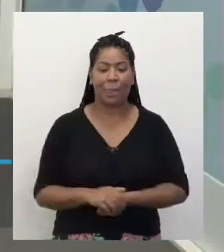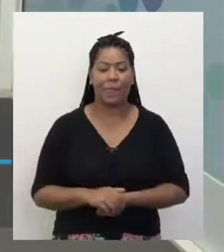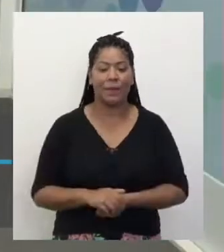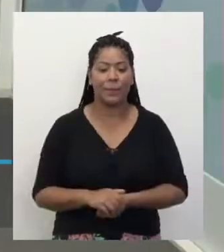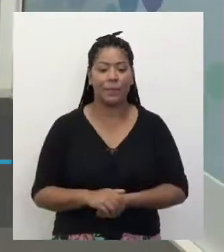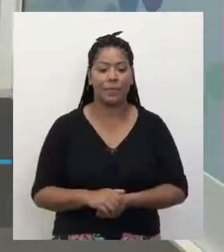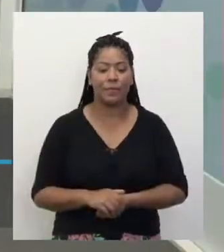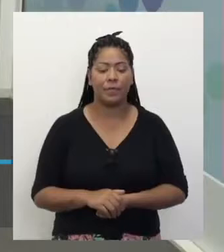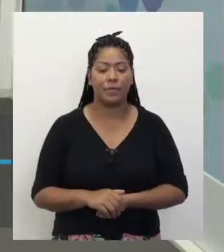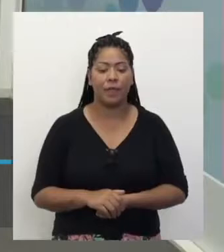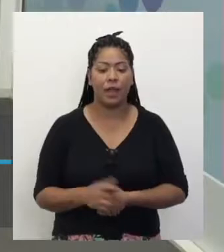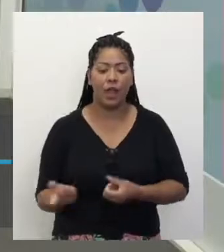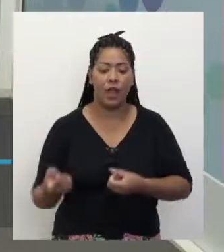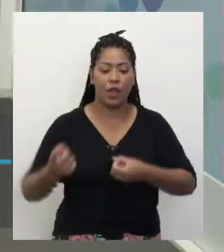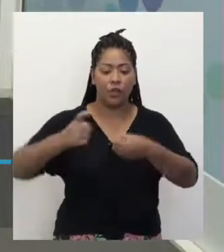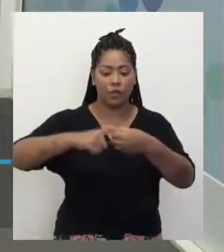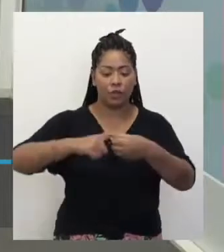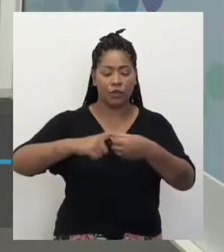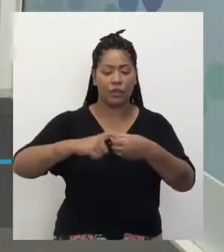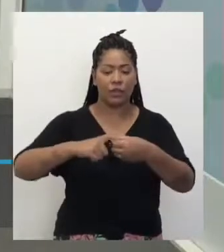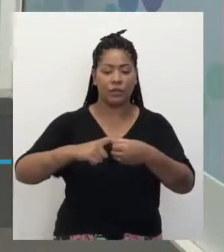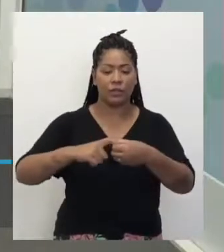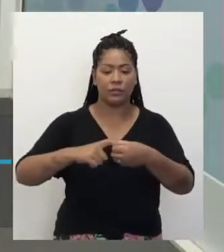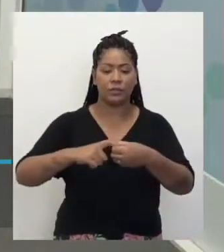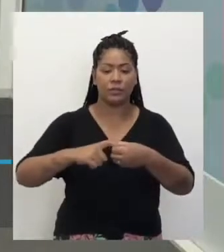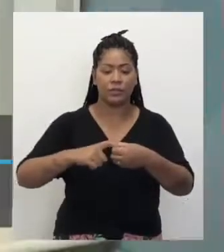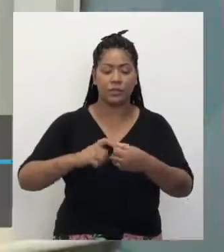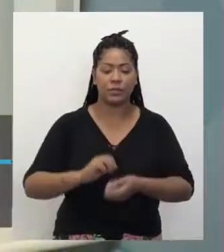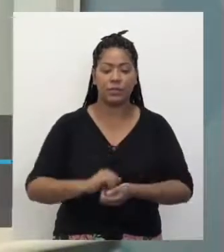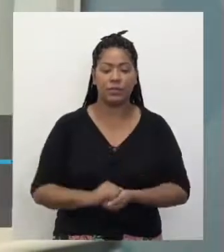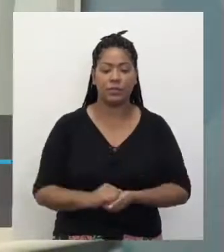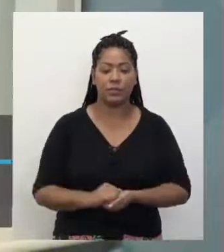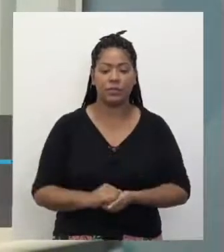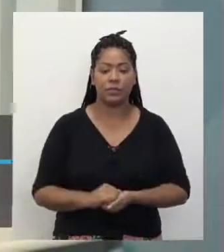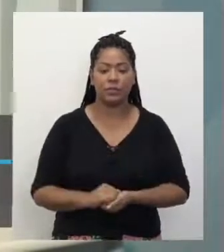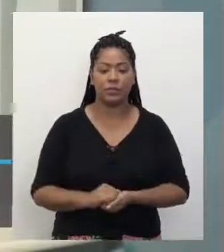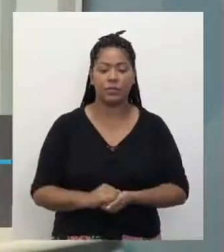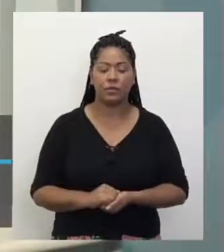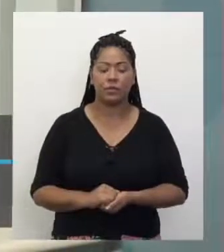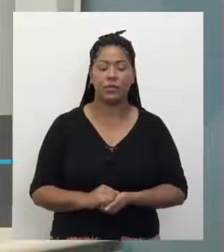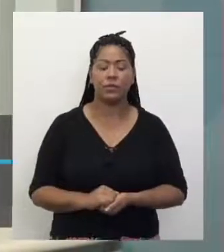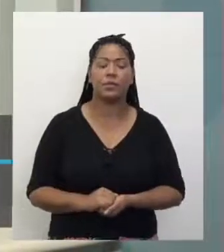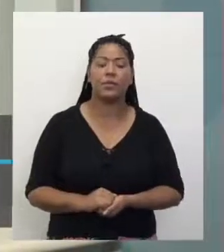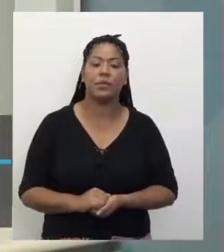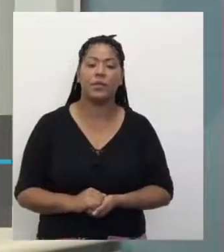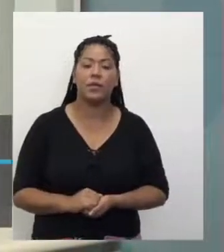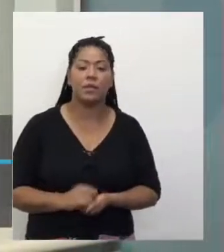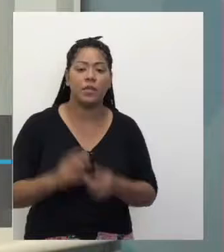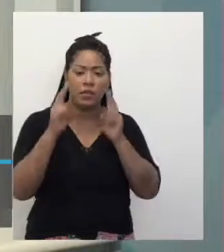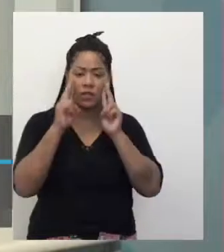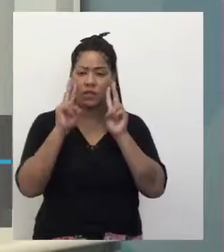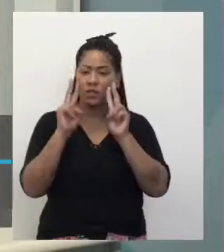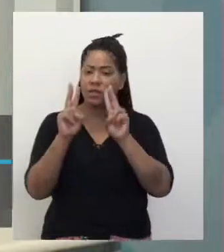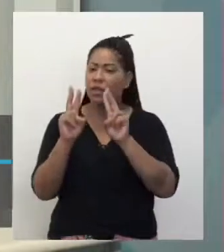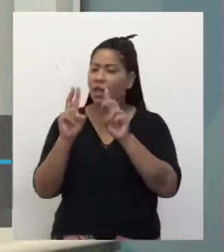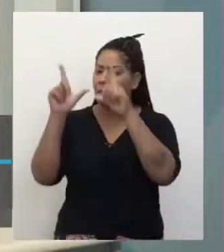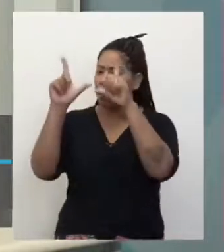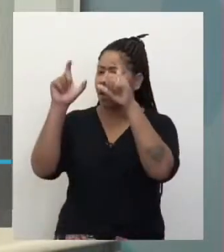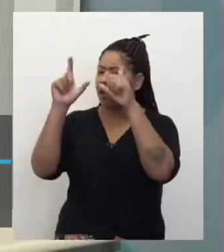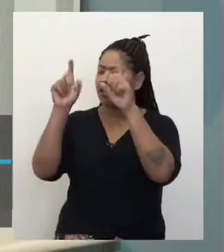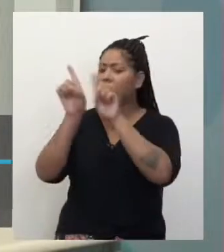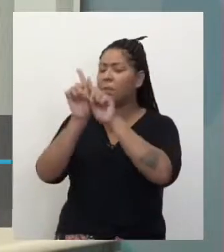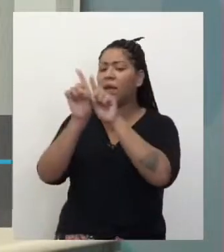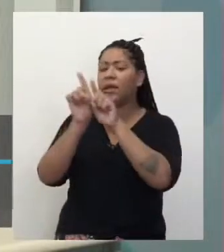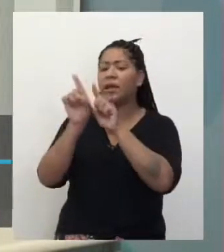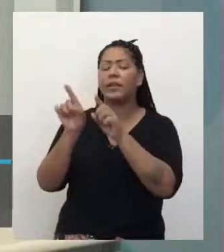conseguiram aí, vou voltar a imagem mais alguns segundos, tá? Depois que vocês observarem a imagem, tem questões aí